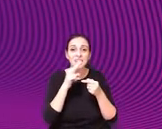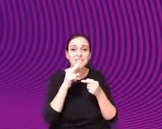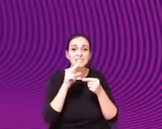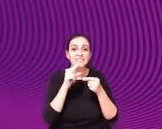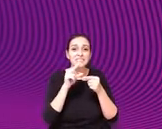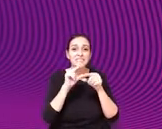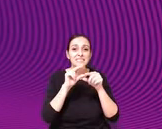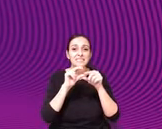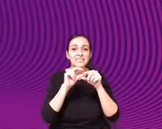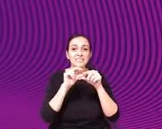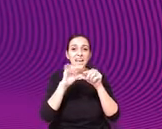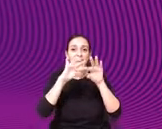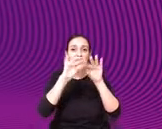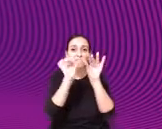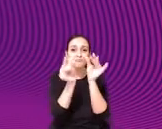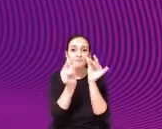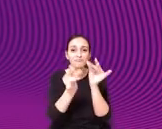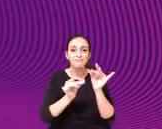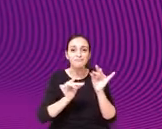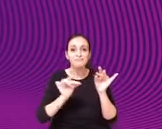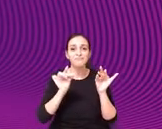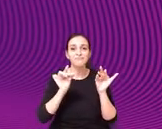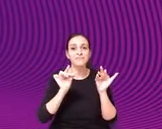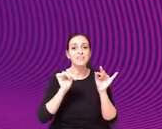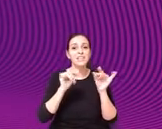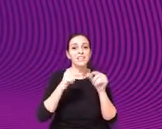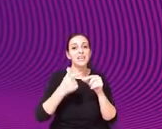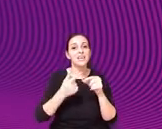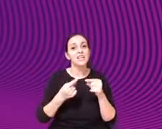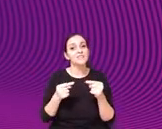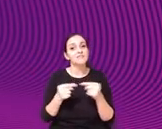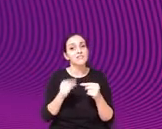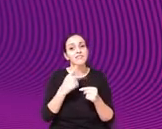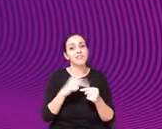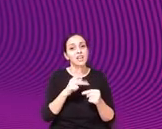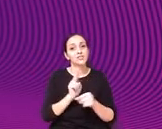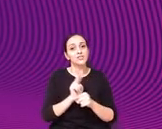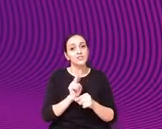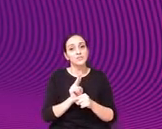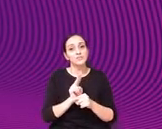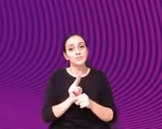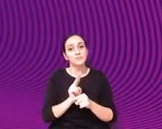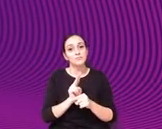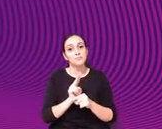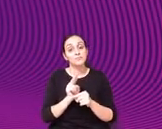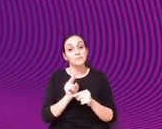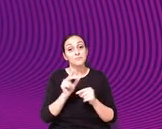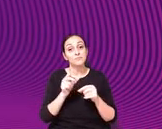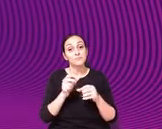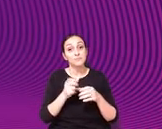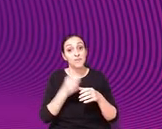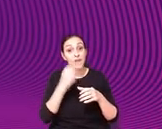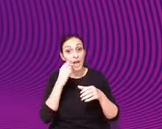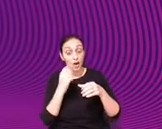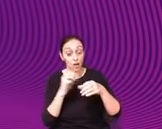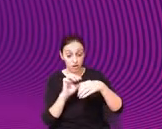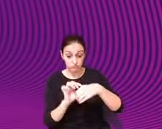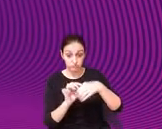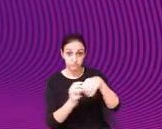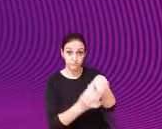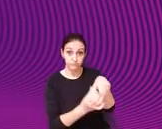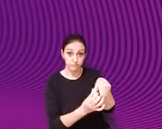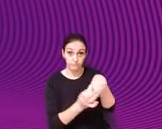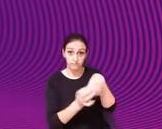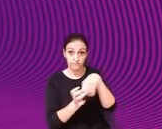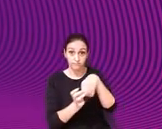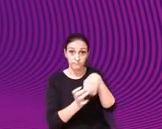medusa, e com tétering e com VD preservado. Quando vai para o corte transverso, esse aspecto